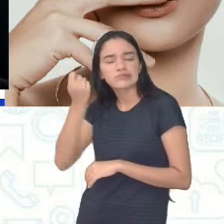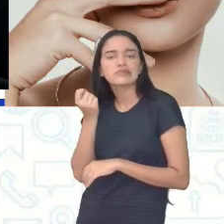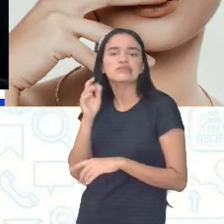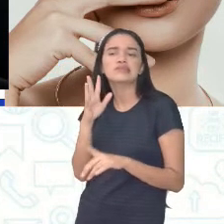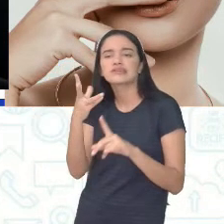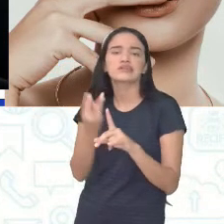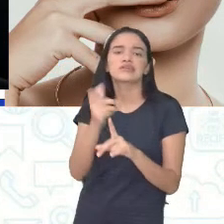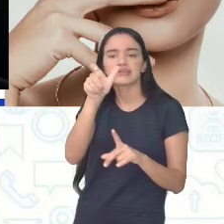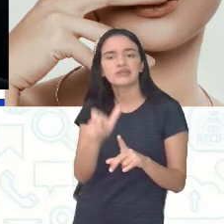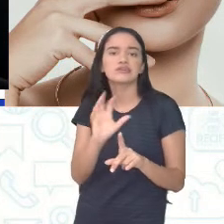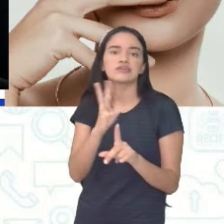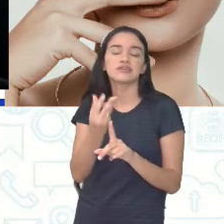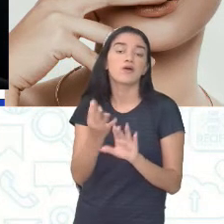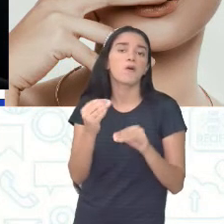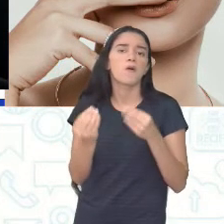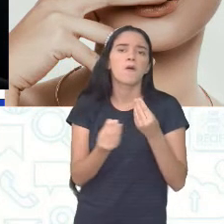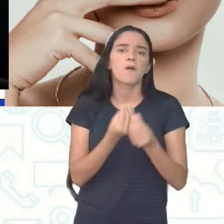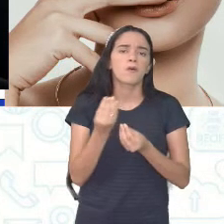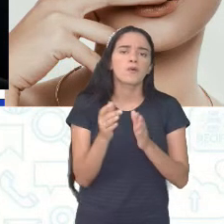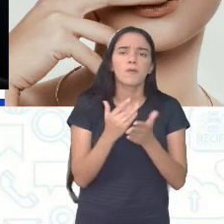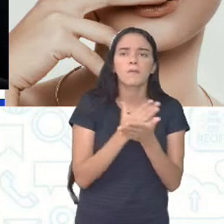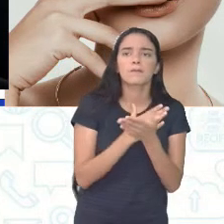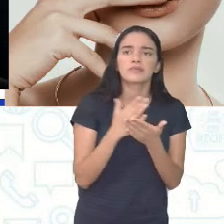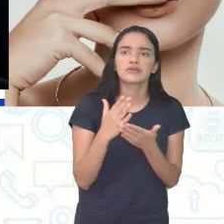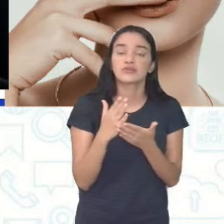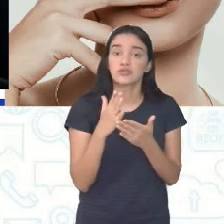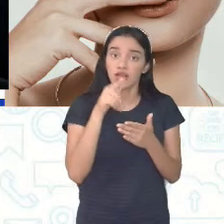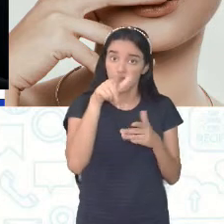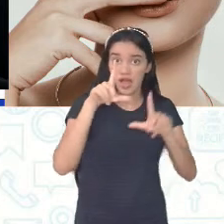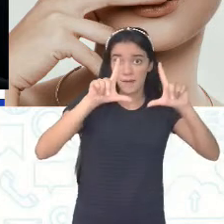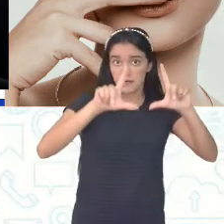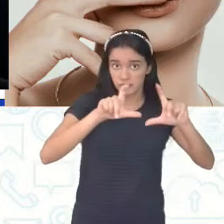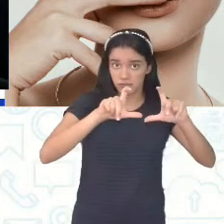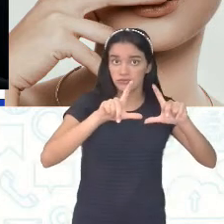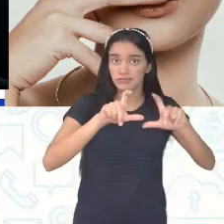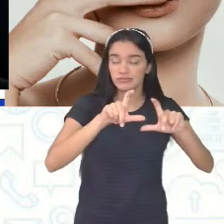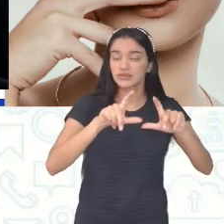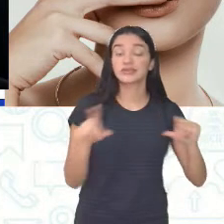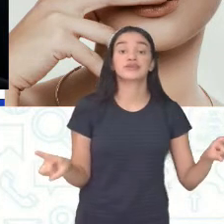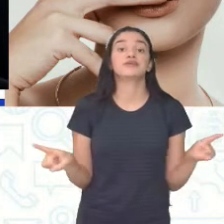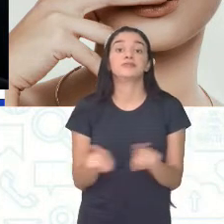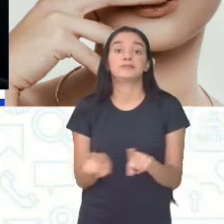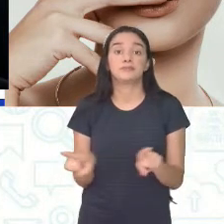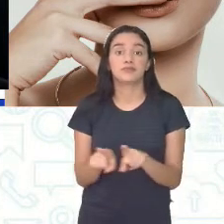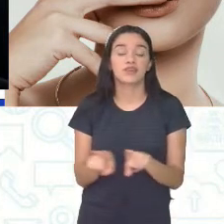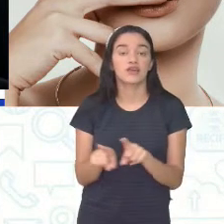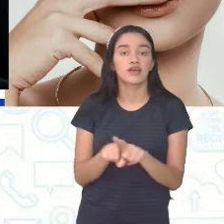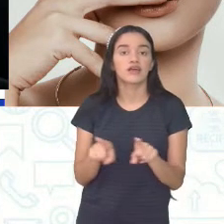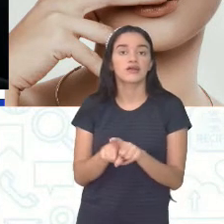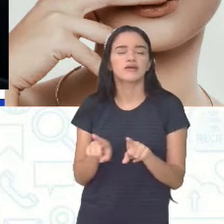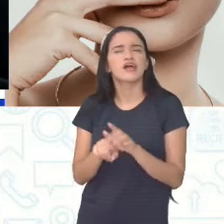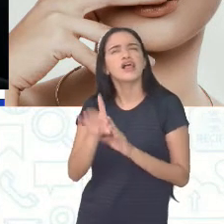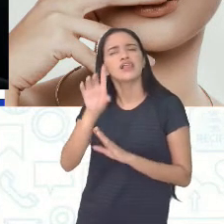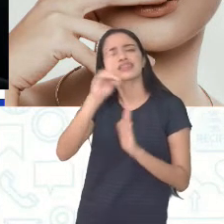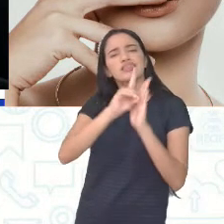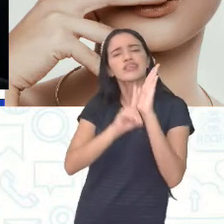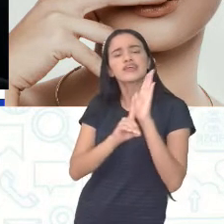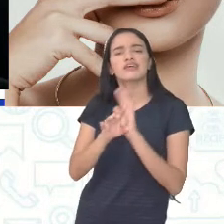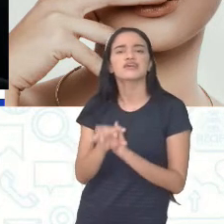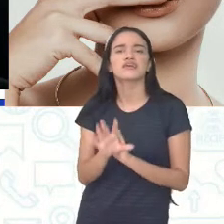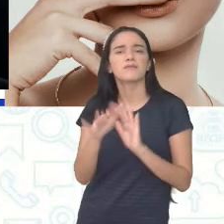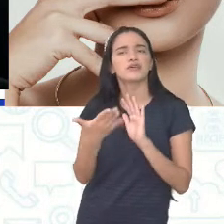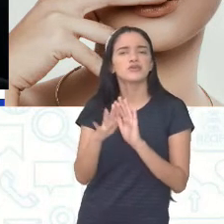está passando para você. E a Frida também. Frida, para mim, ela é divina. Que ela dizia, eu me pinto,